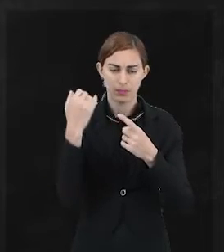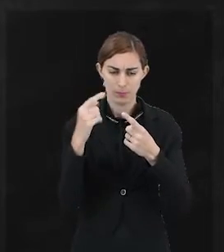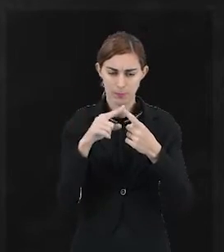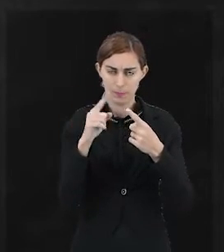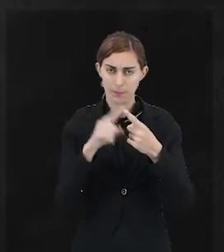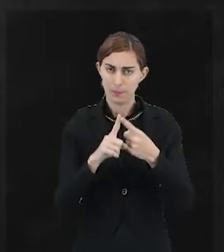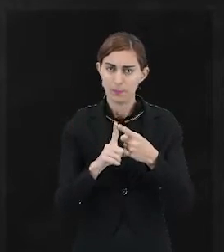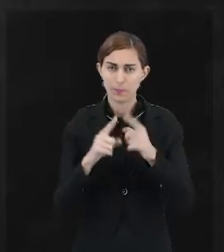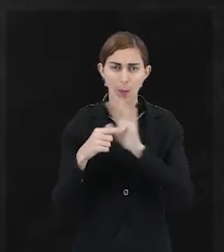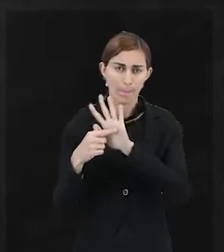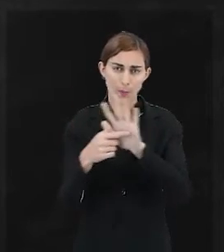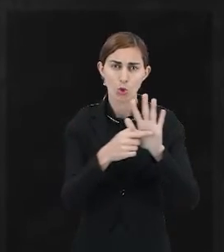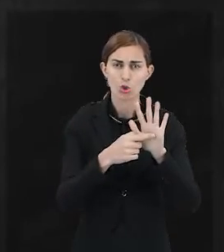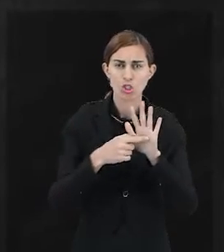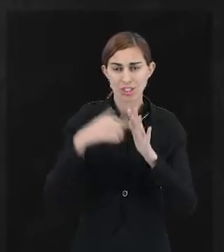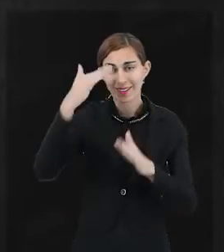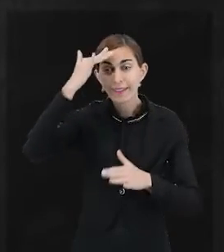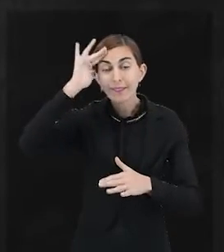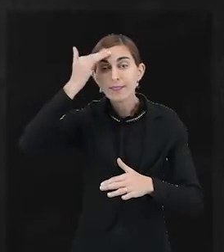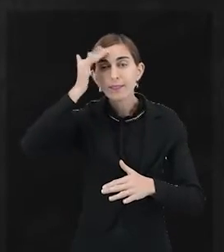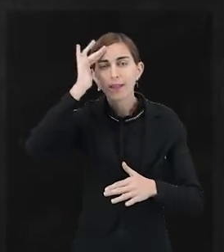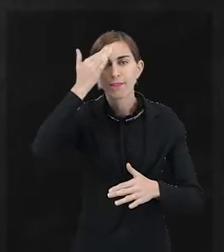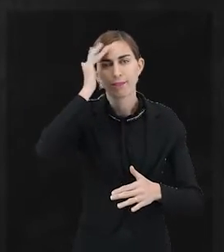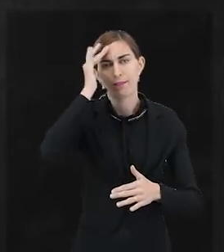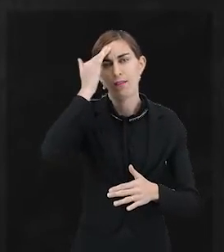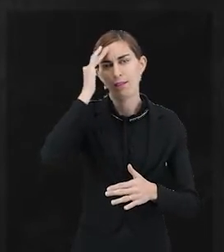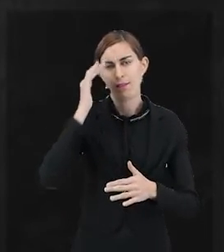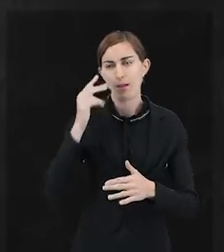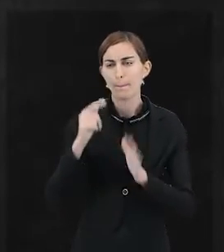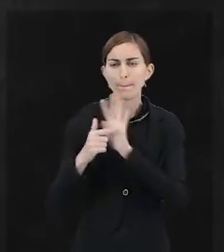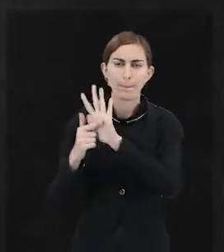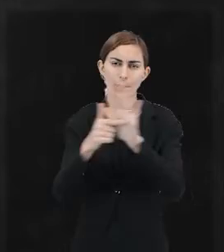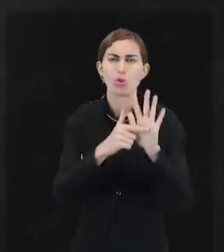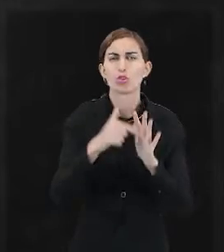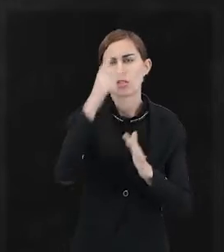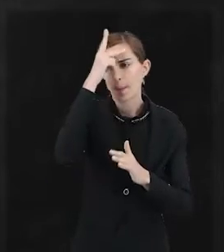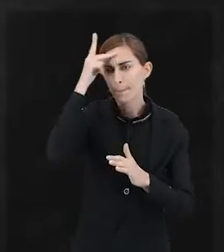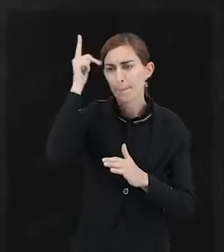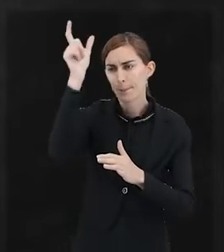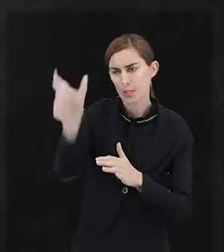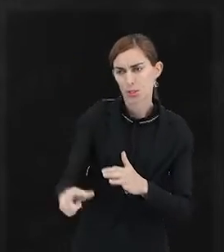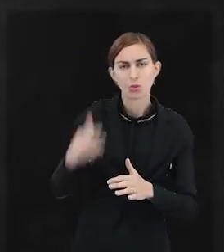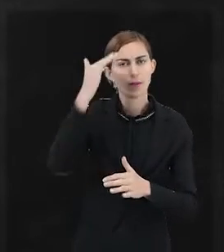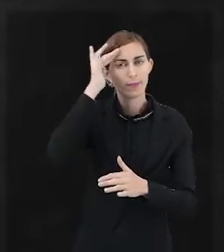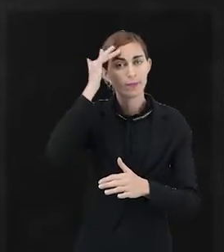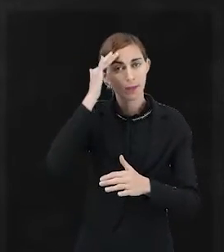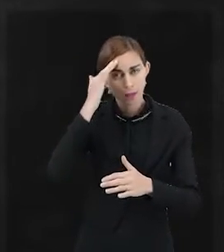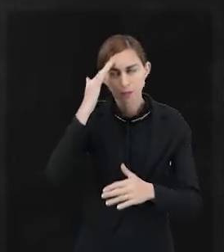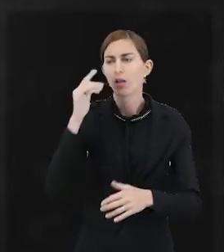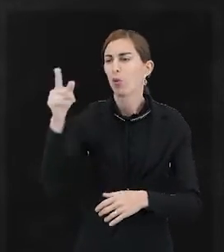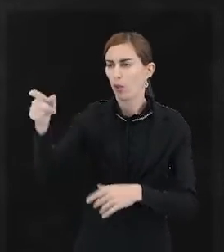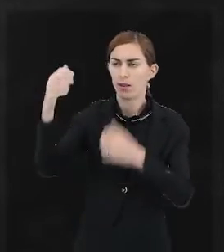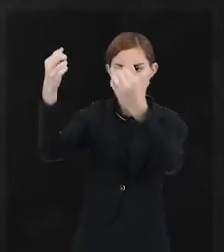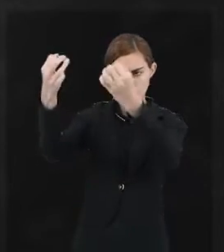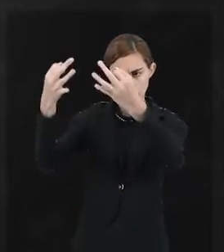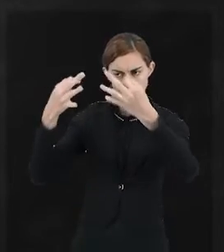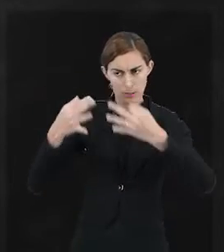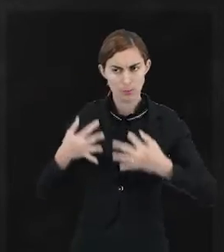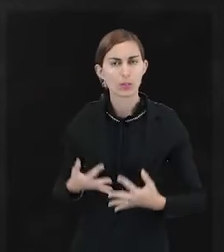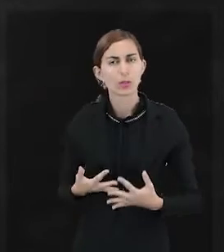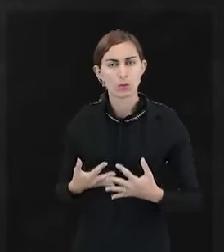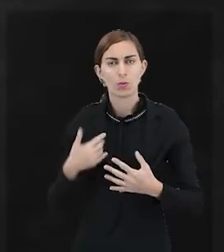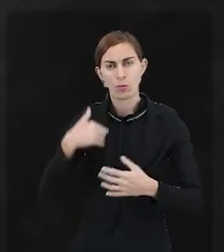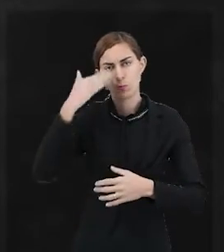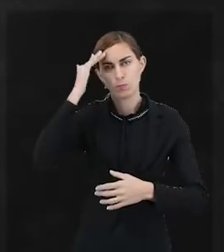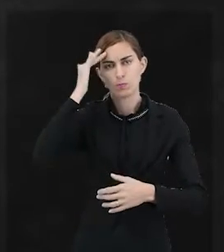deles é demonstrar entendimento, ou seja, mostrar para outra pessoa que você entendeu e compreendeu o que ela falou, a mensagem que ela